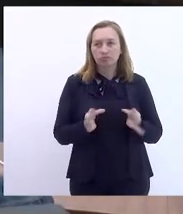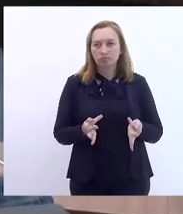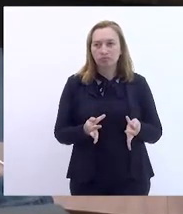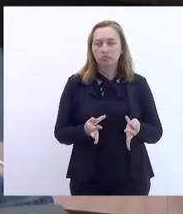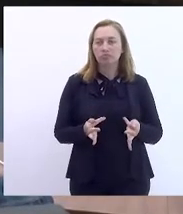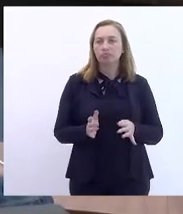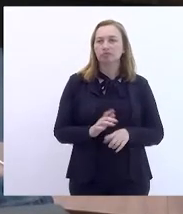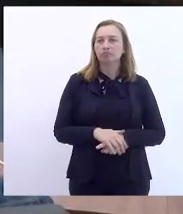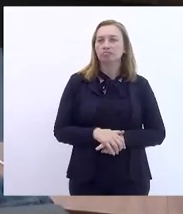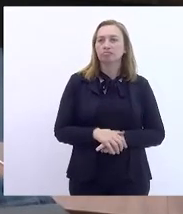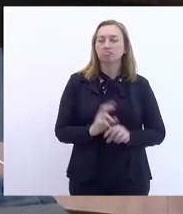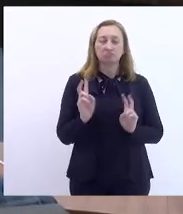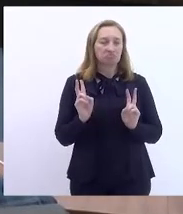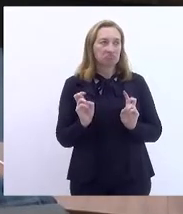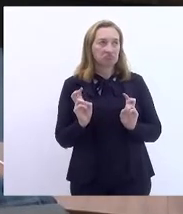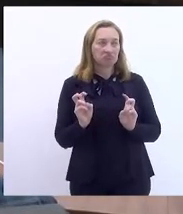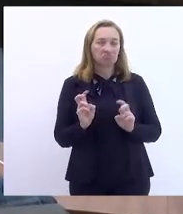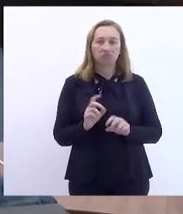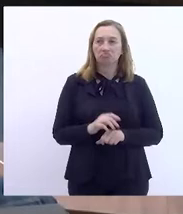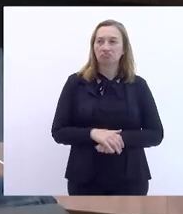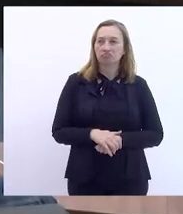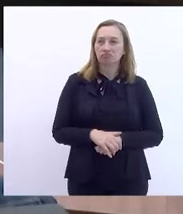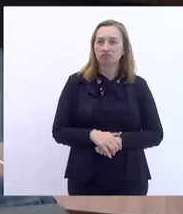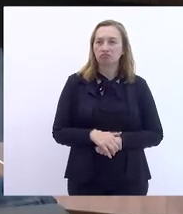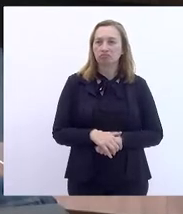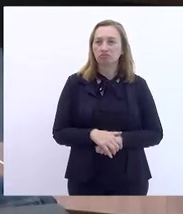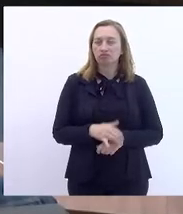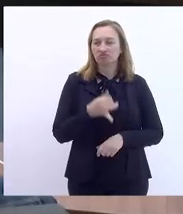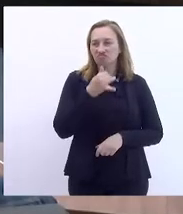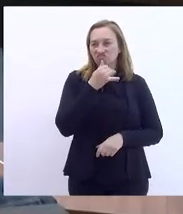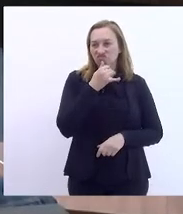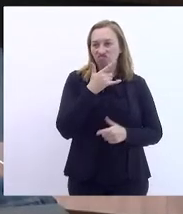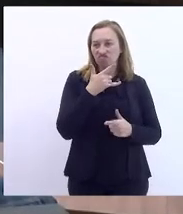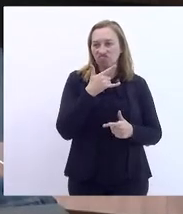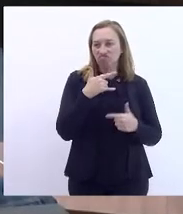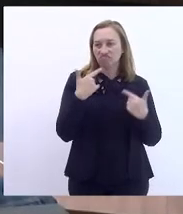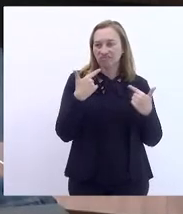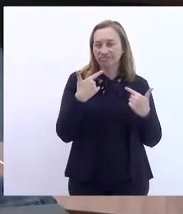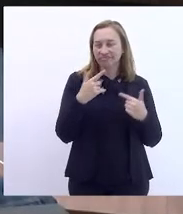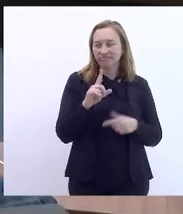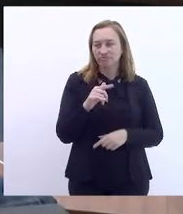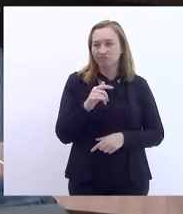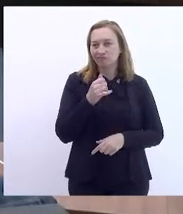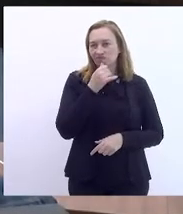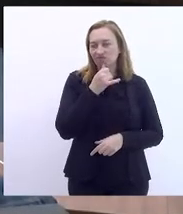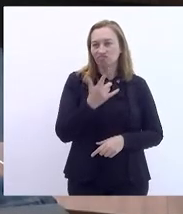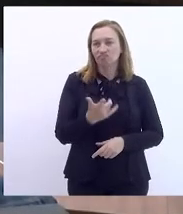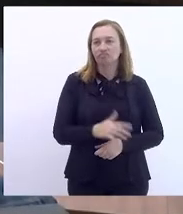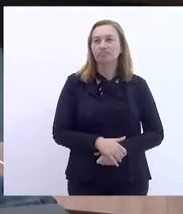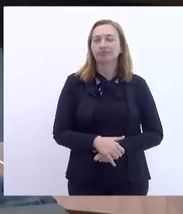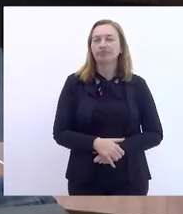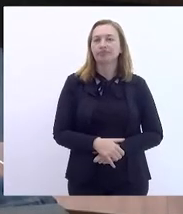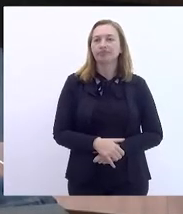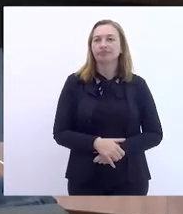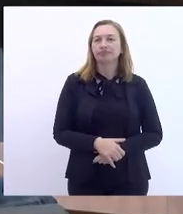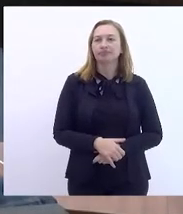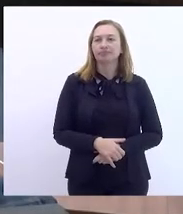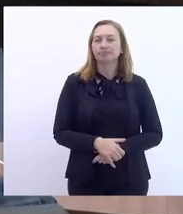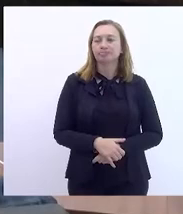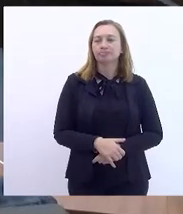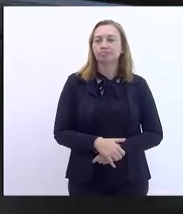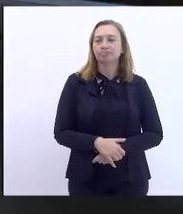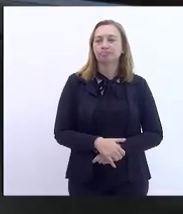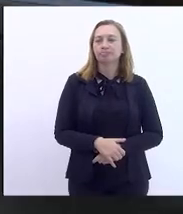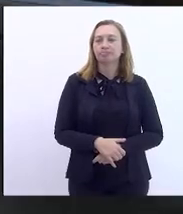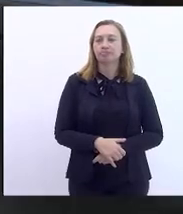não é um assunto que nos anima é duro é eu fico sempre com muita